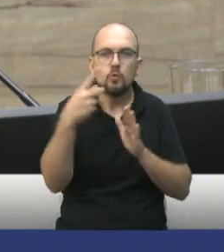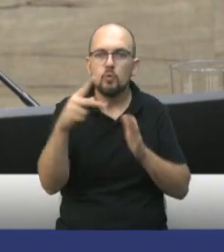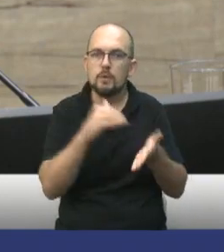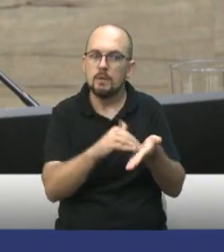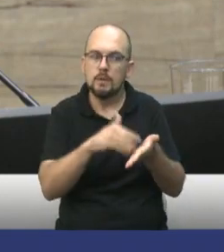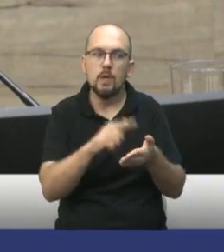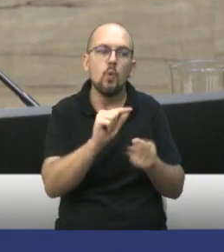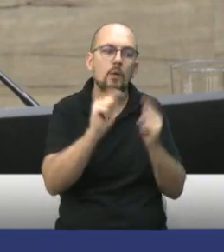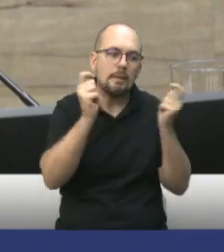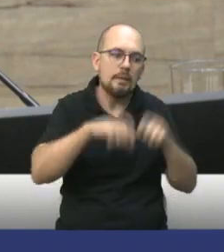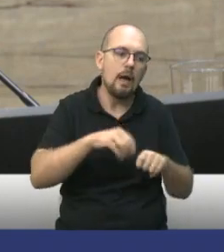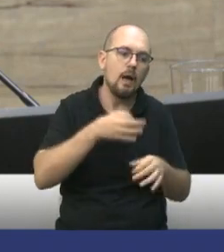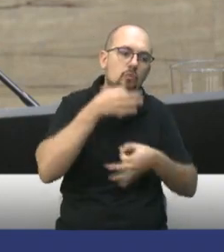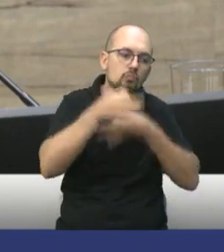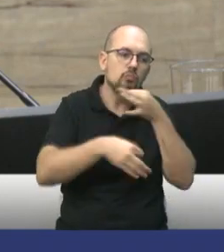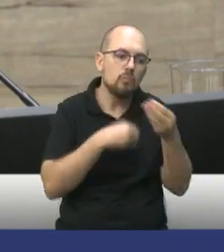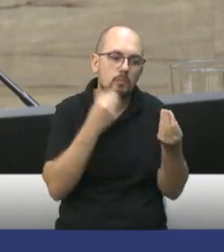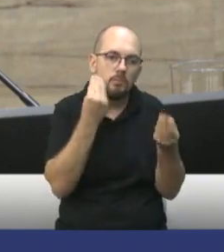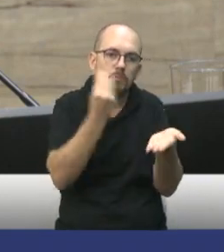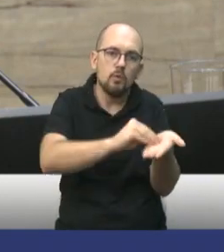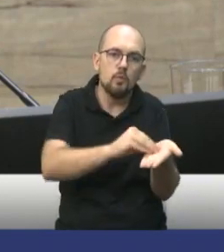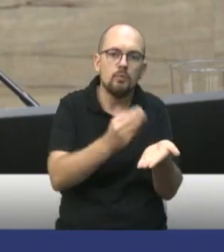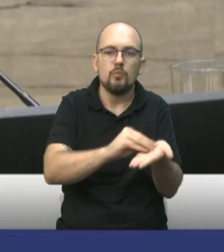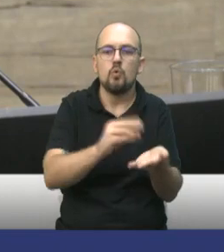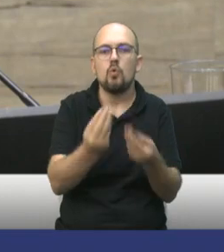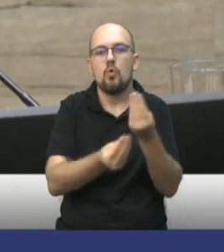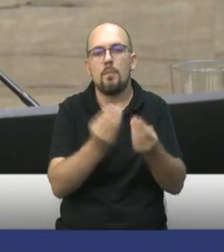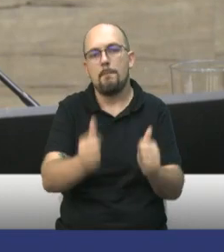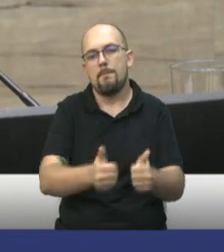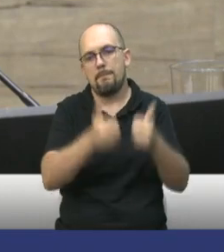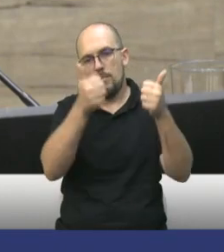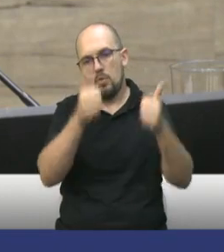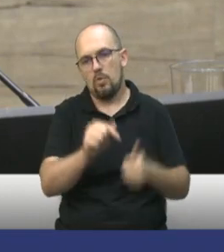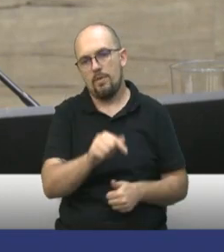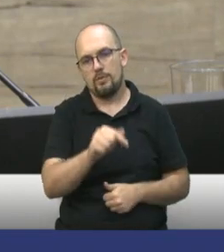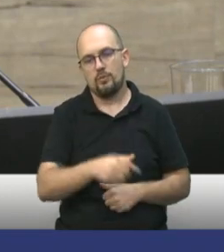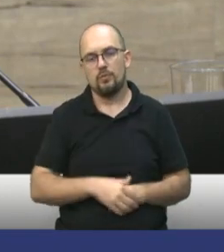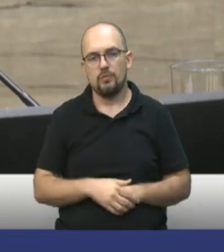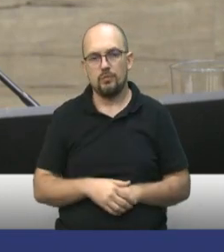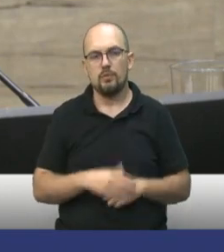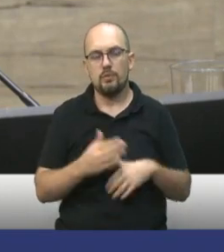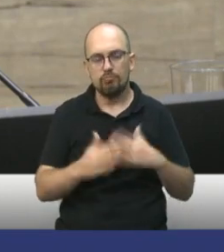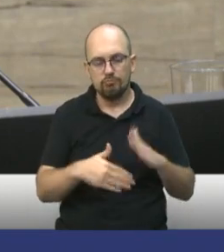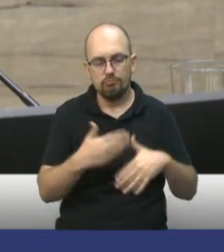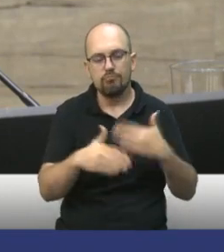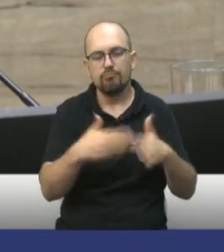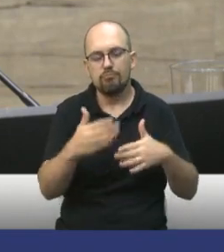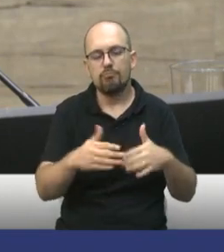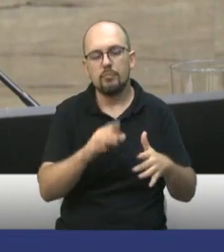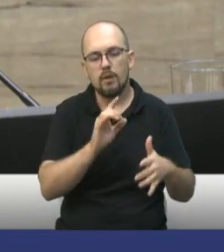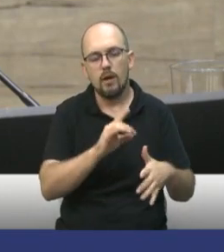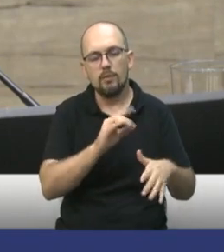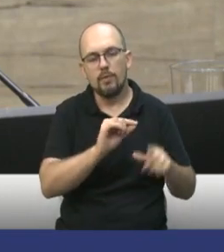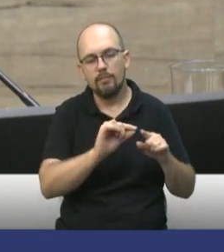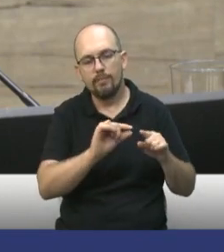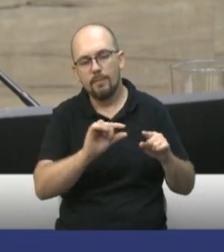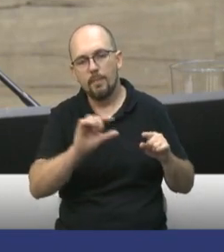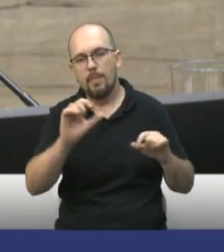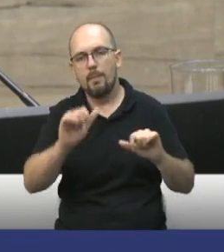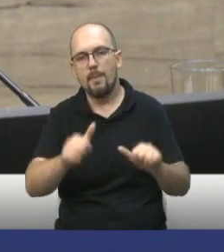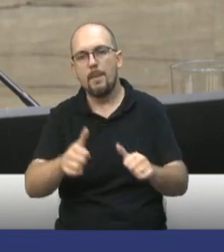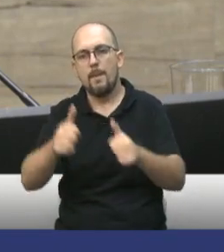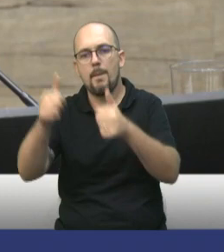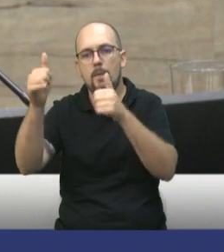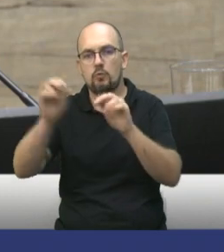que pode ser feito, como pode ser melhorado, a gente em questão de desenvolvimento está cada vez mais avançando em relação a